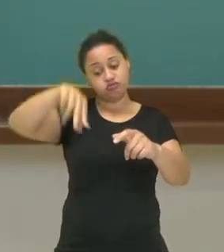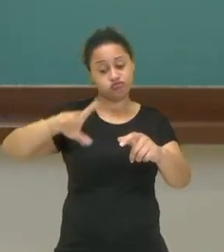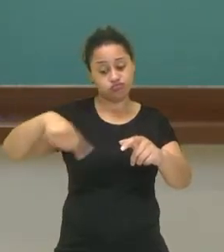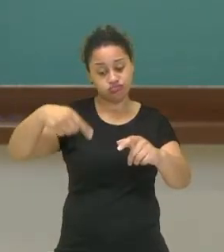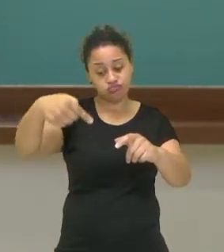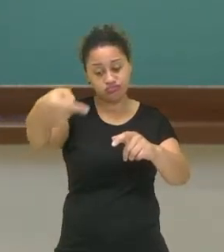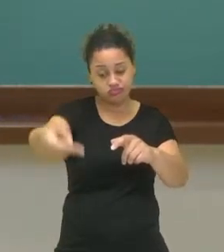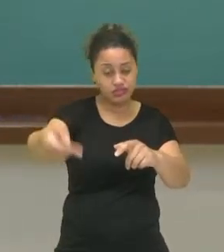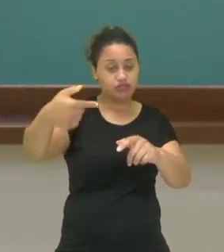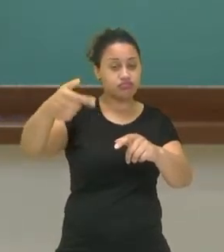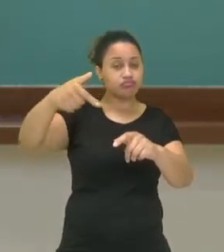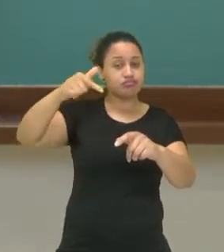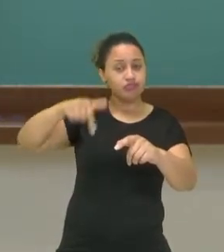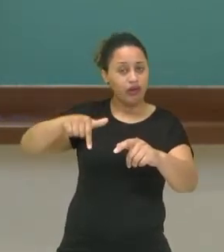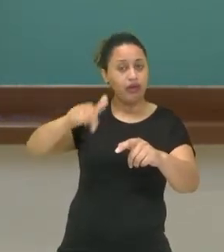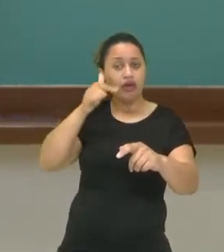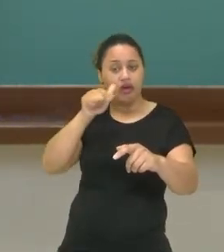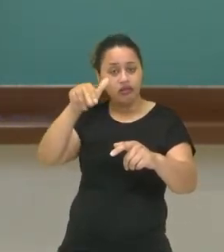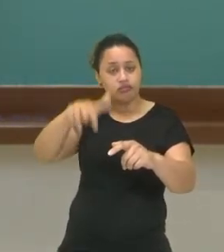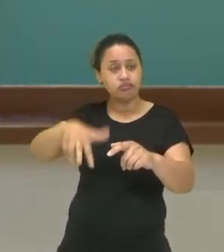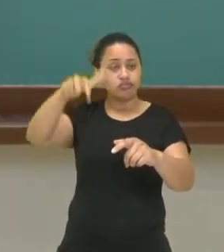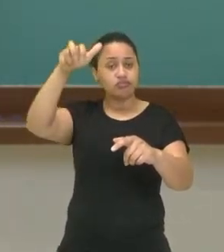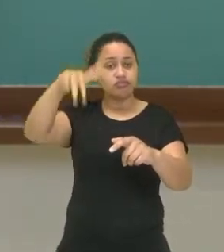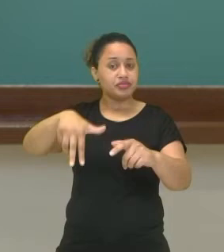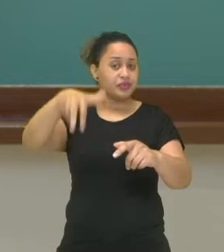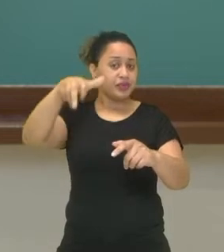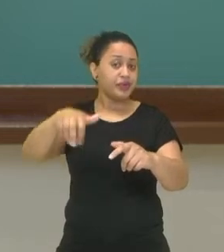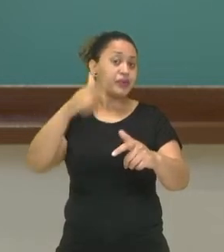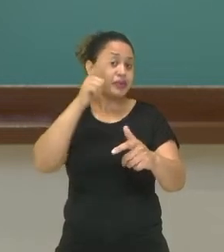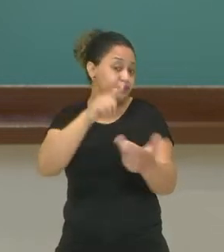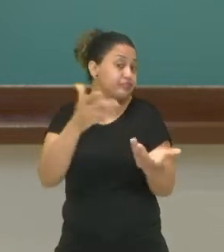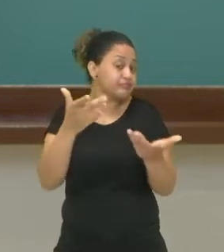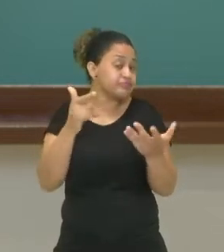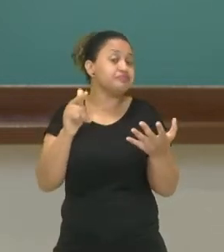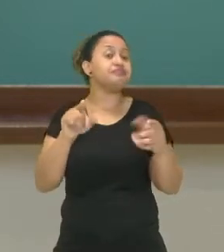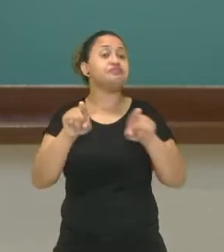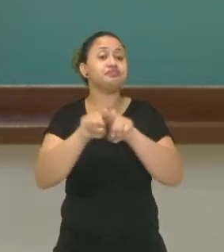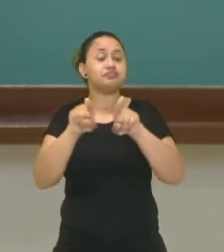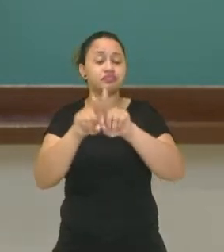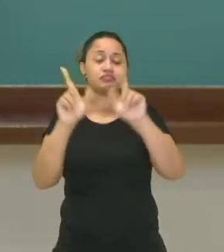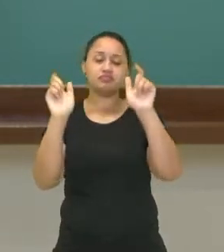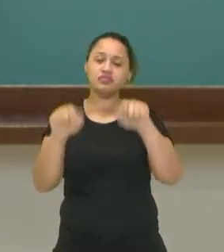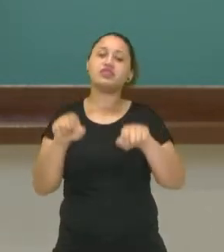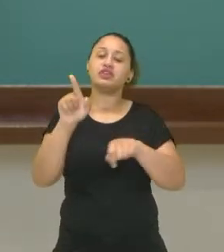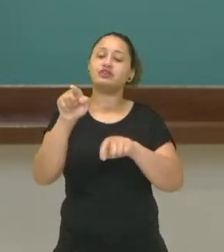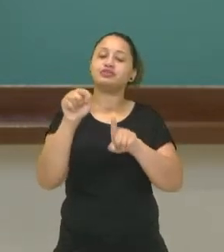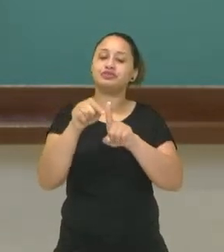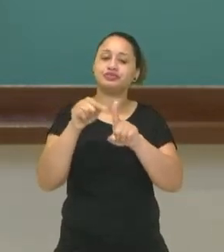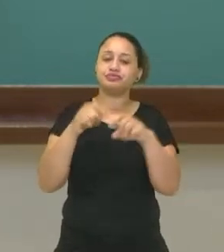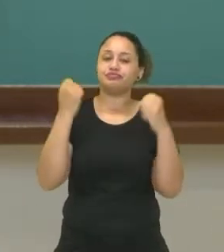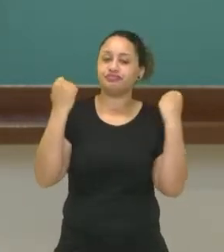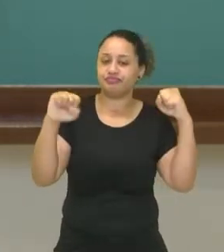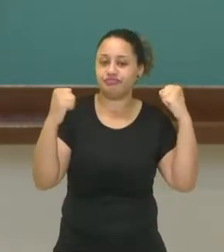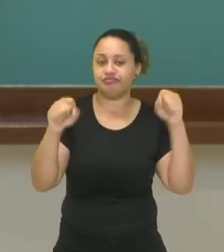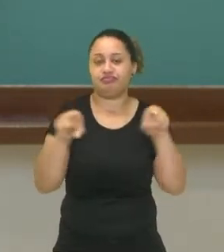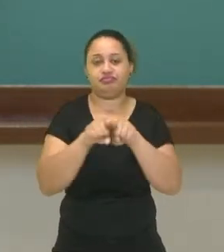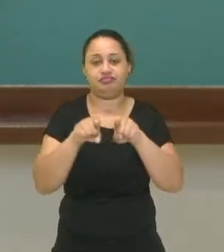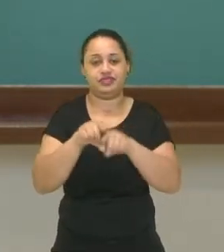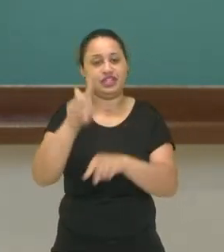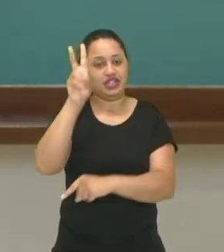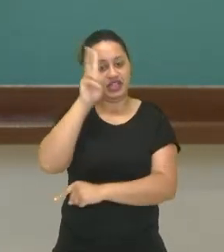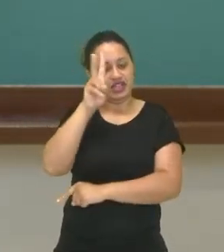uns mortais para frente, uns mortais para trás. Tudo isso também pode ser considerado sim uma ginástica. Lembram lá